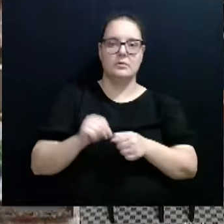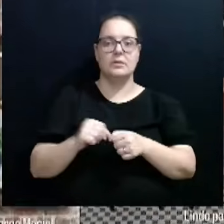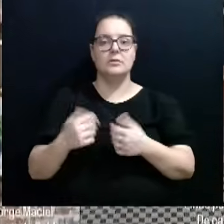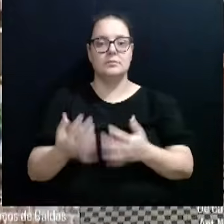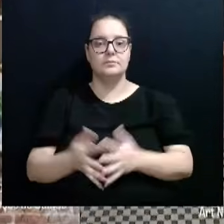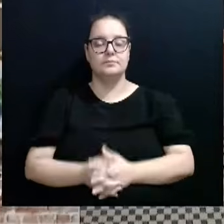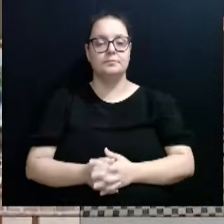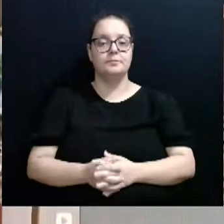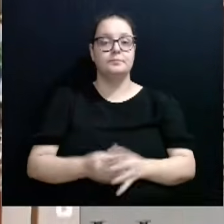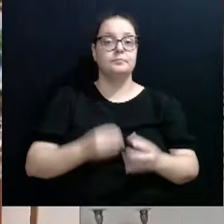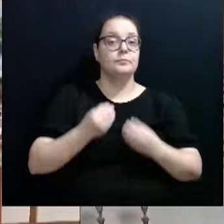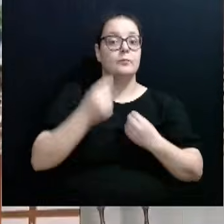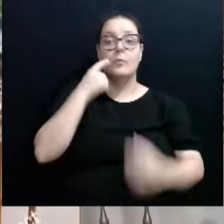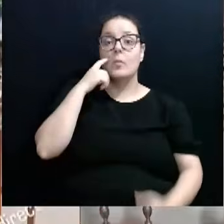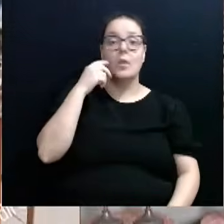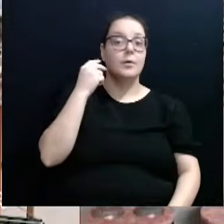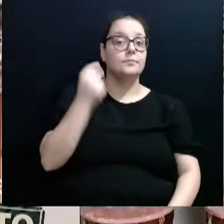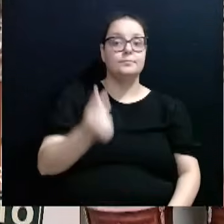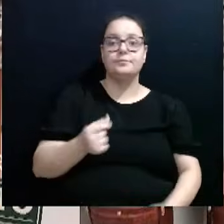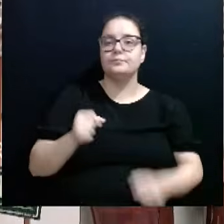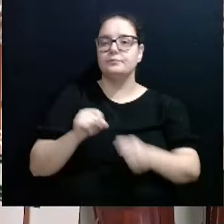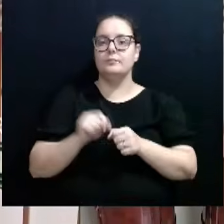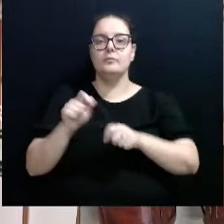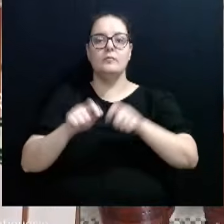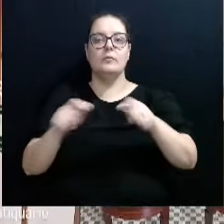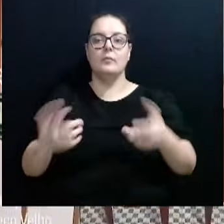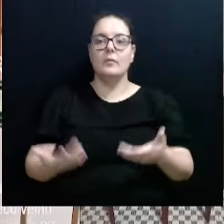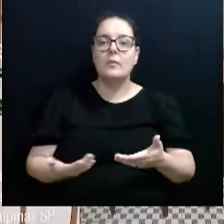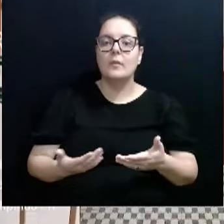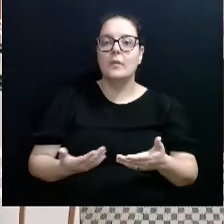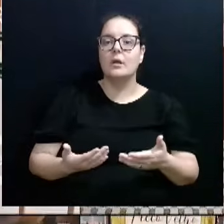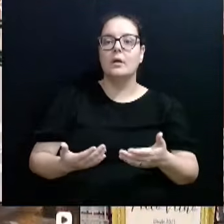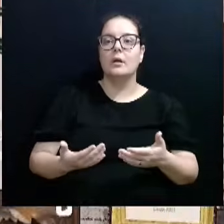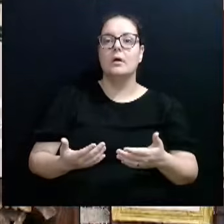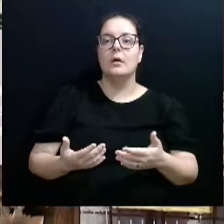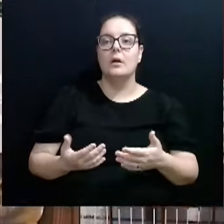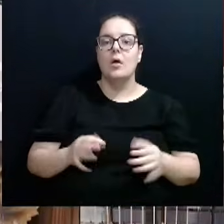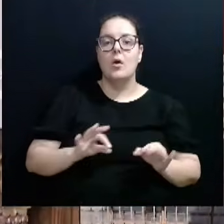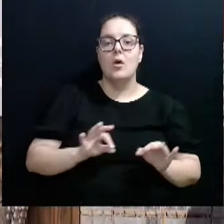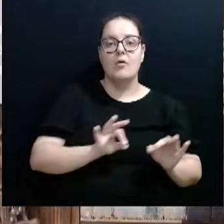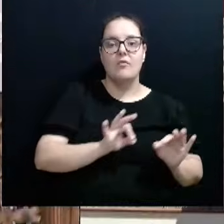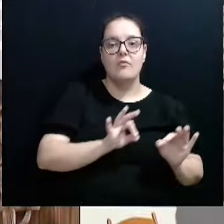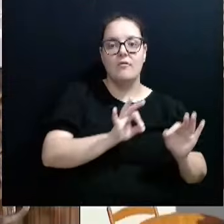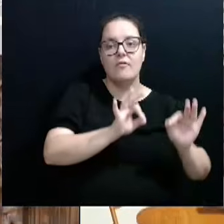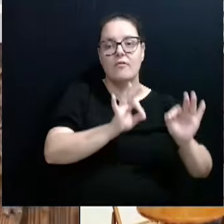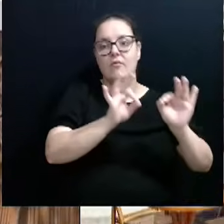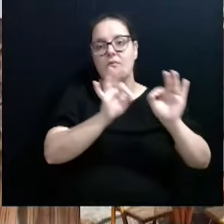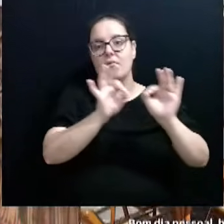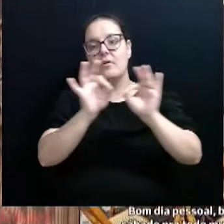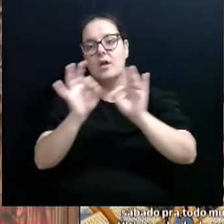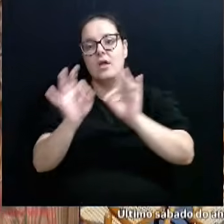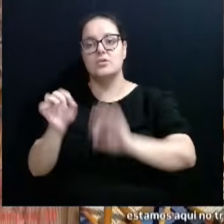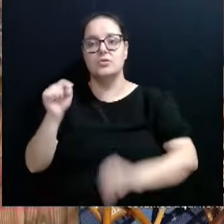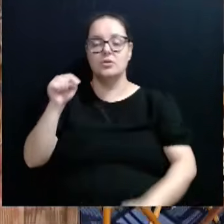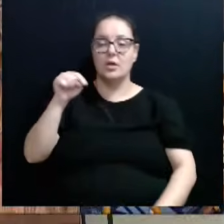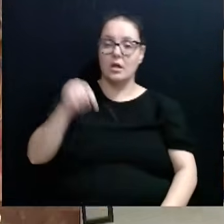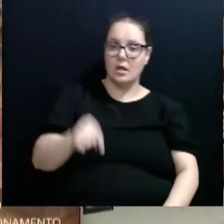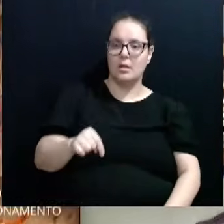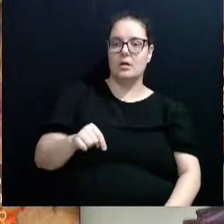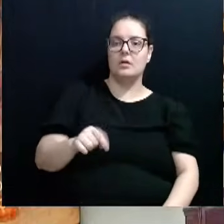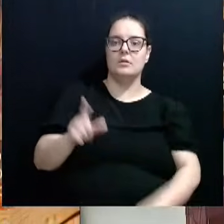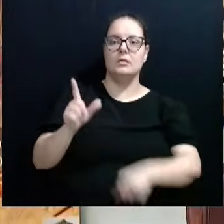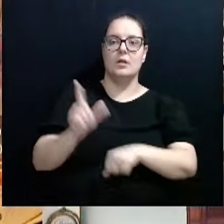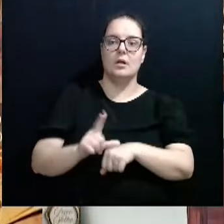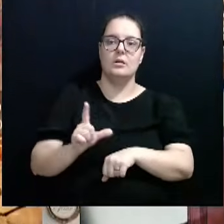ideia surgiu de fazer com que as pessoas passeiem pelo ambiente aqui do